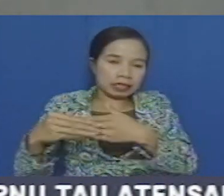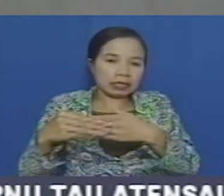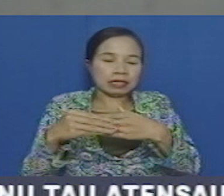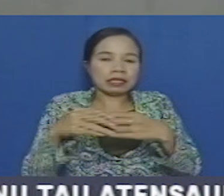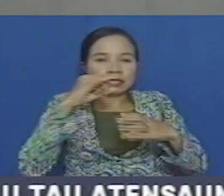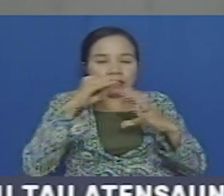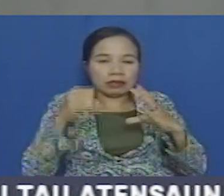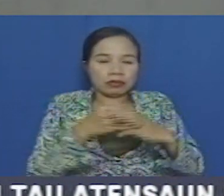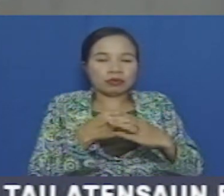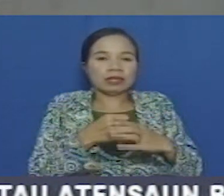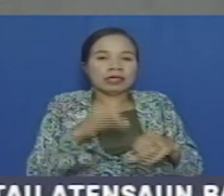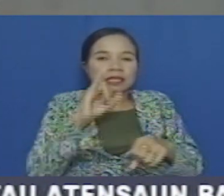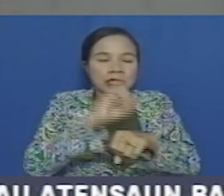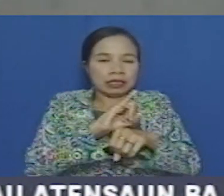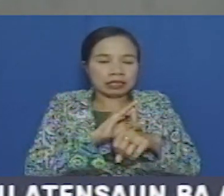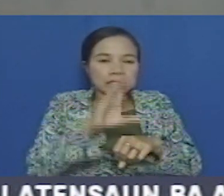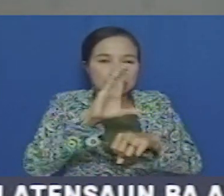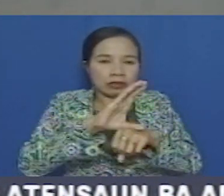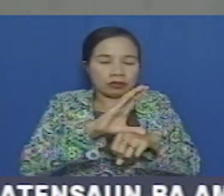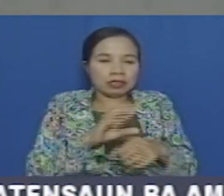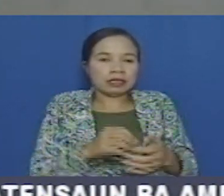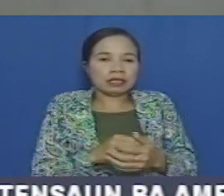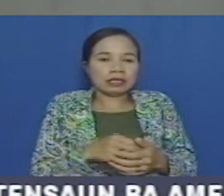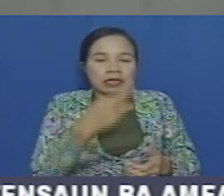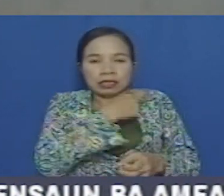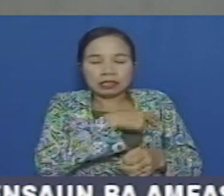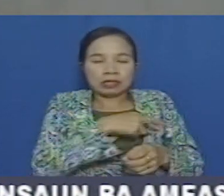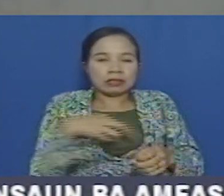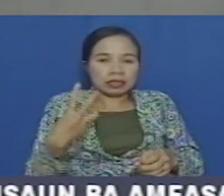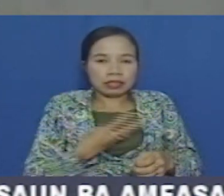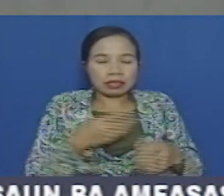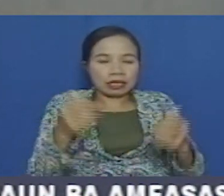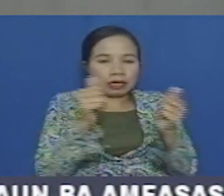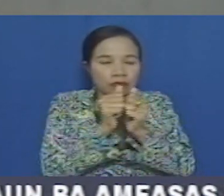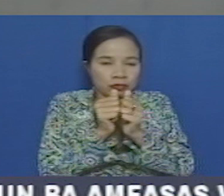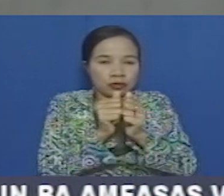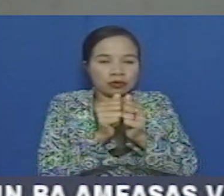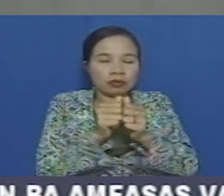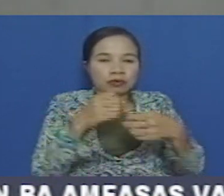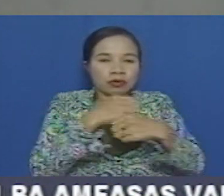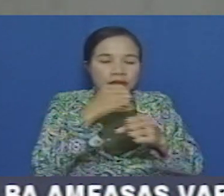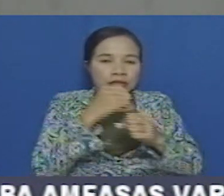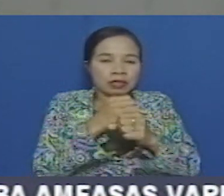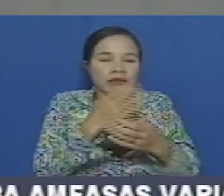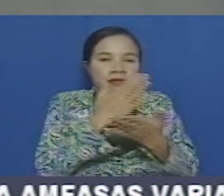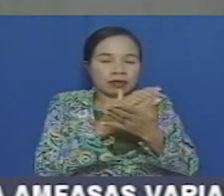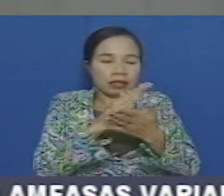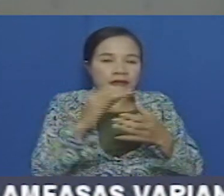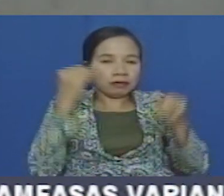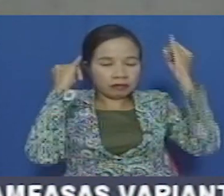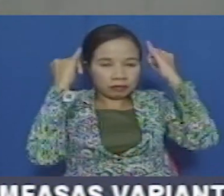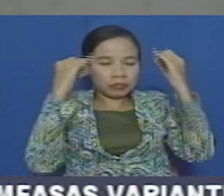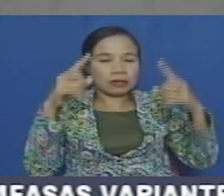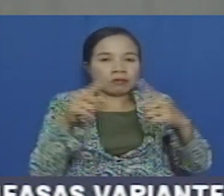Igreja Católica, convicção religiosa, atu itahamutu, hodi halo consciencialização,